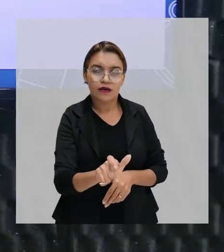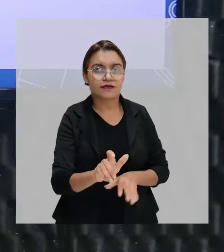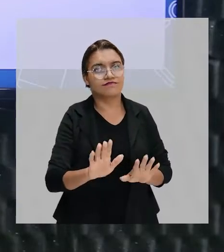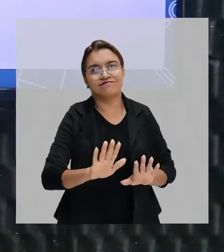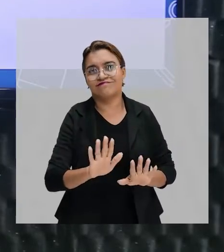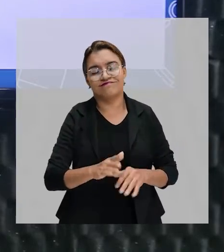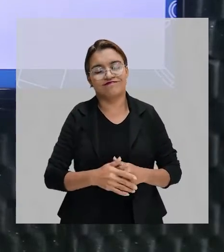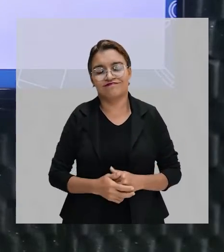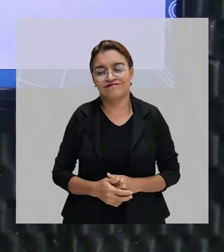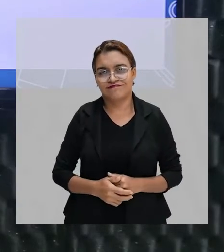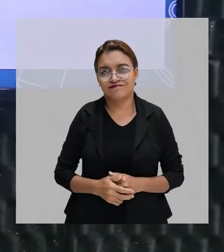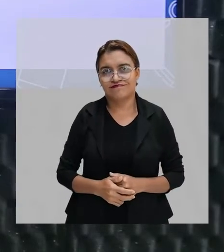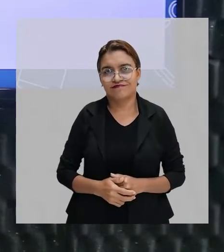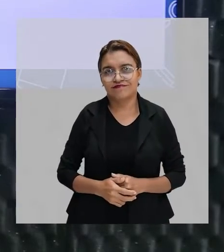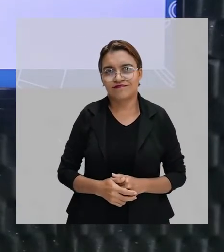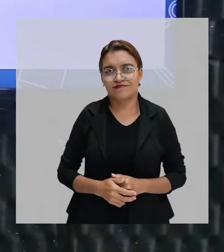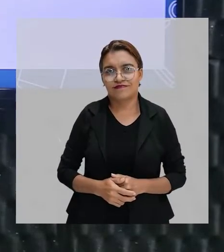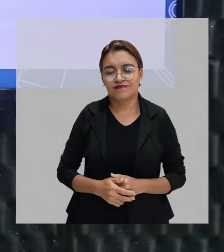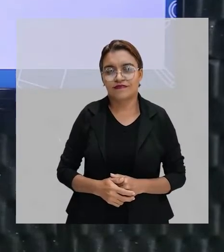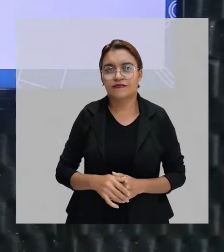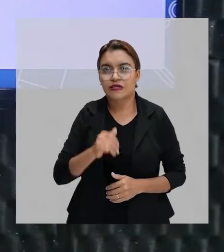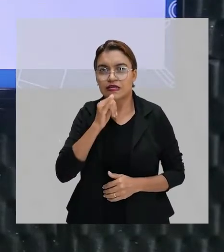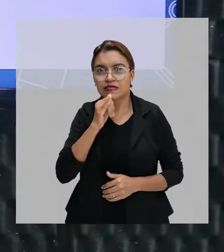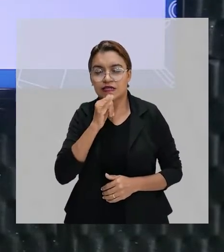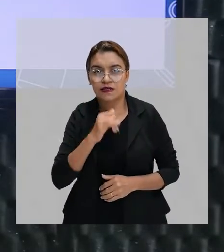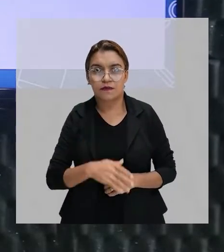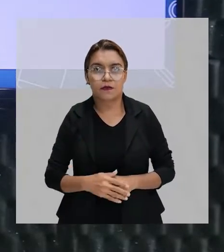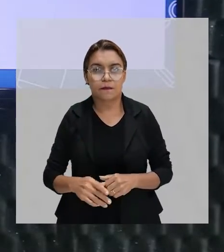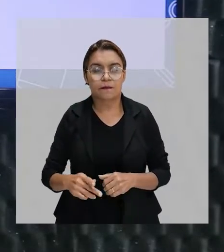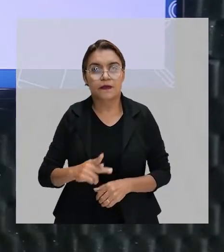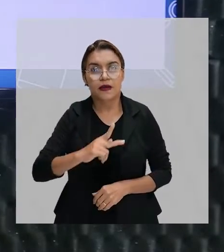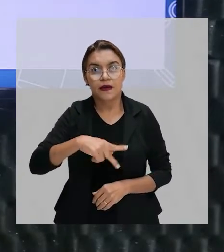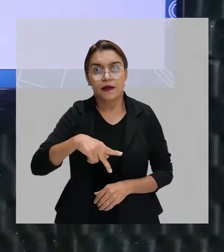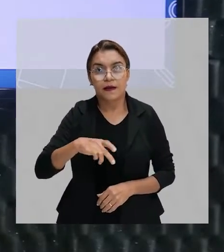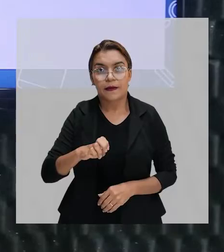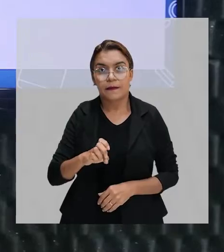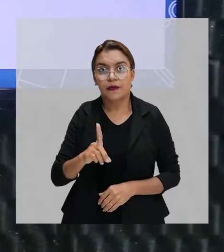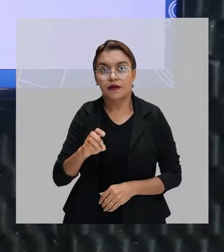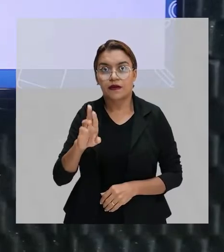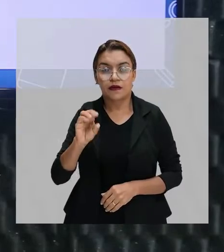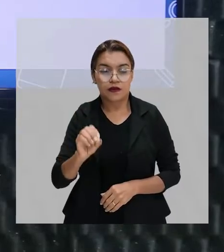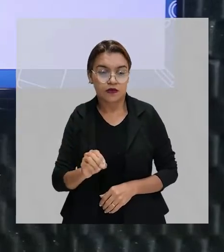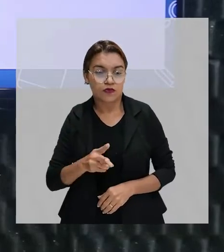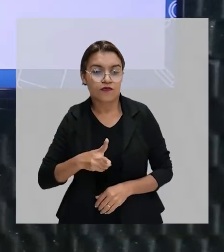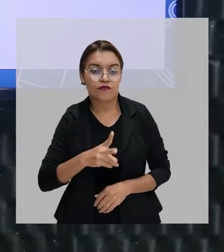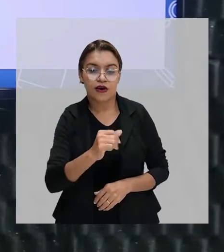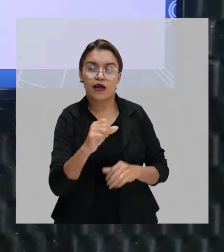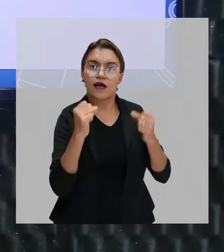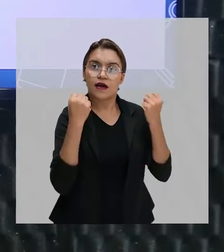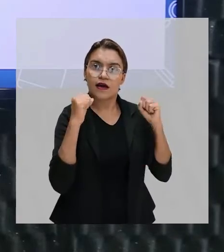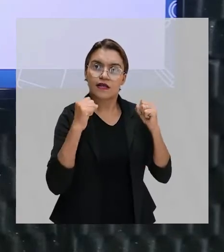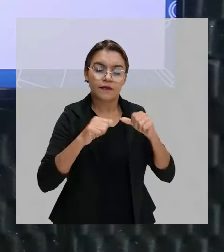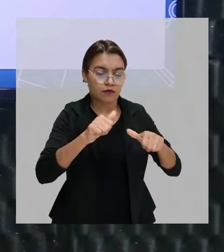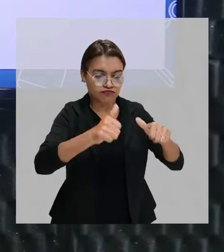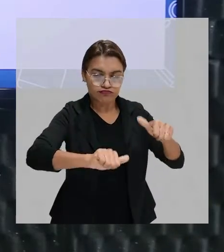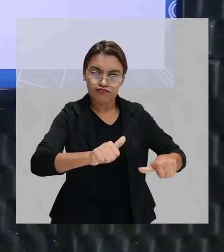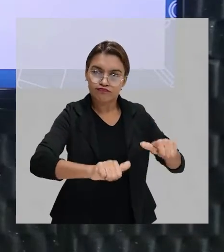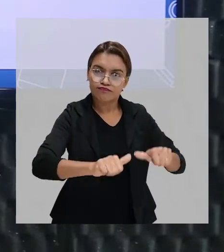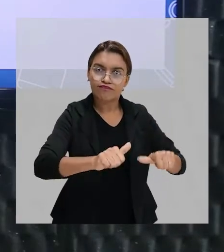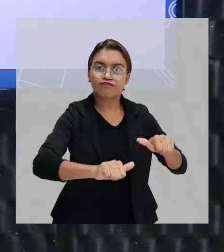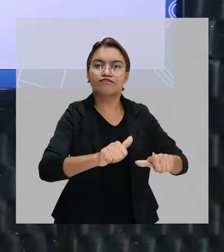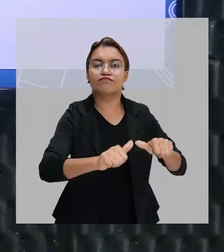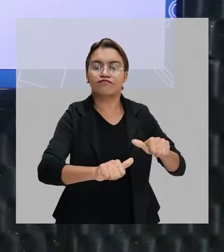cedo mais claro Pedro foi lá academia fez a sua avaliação